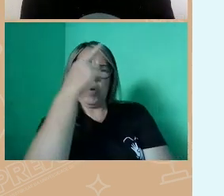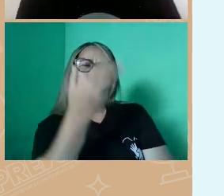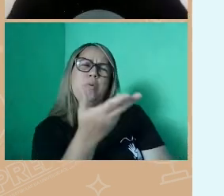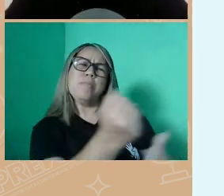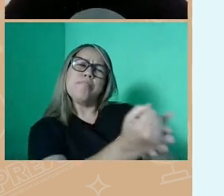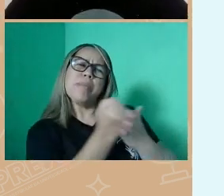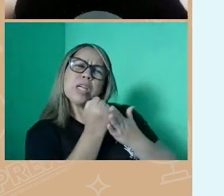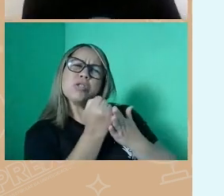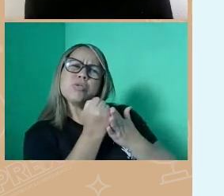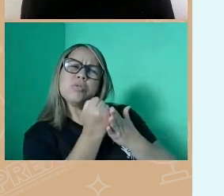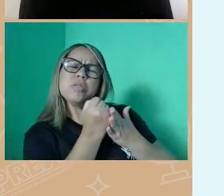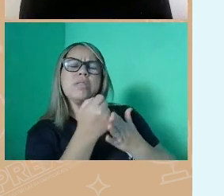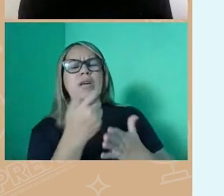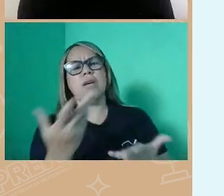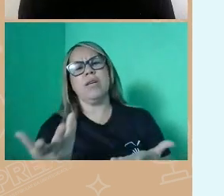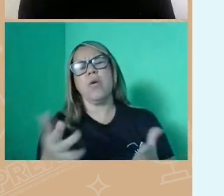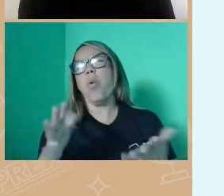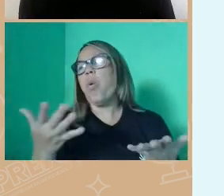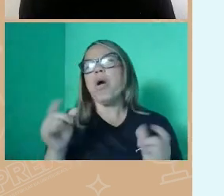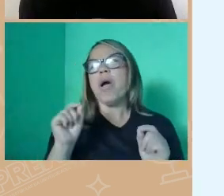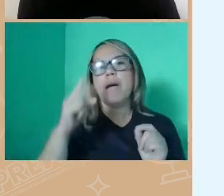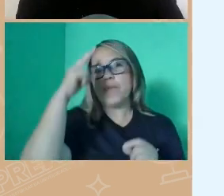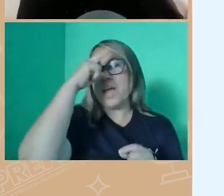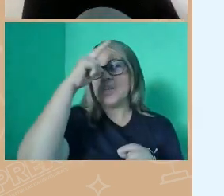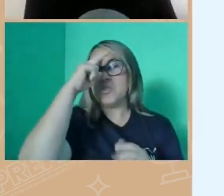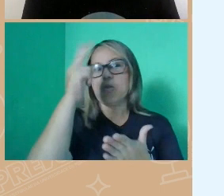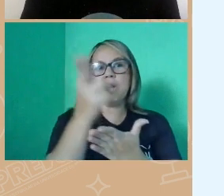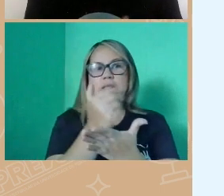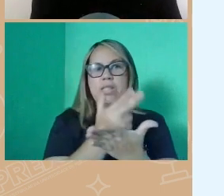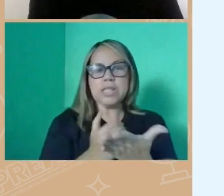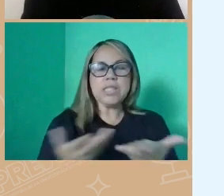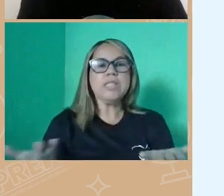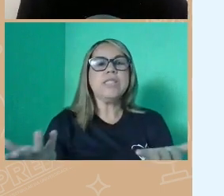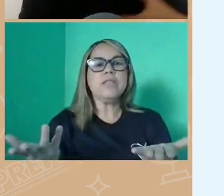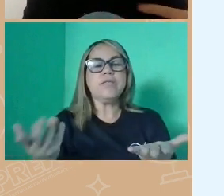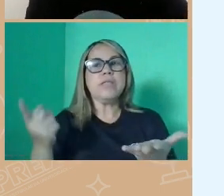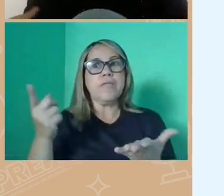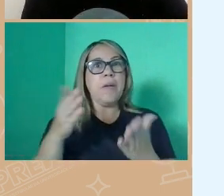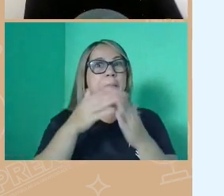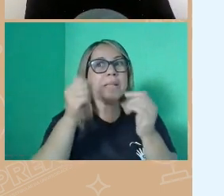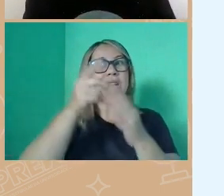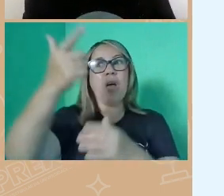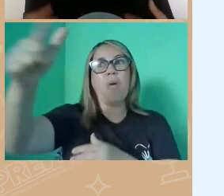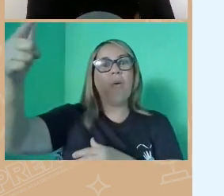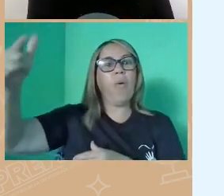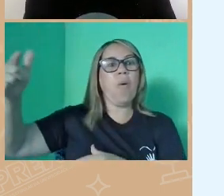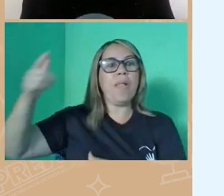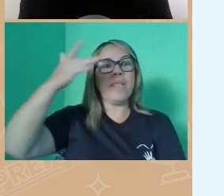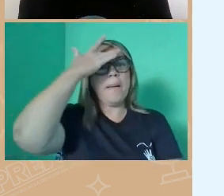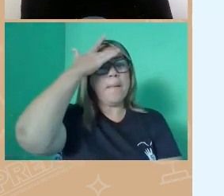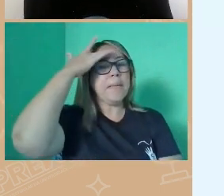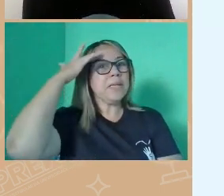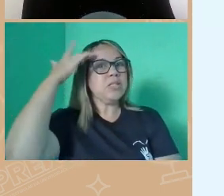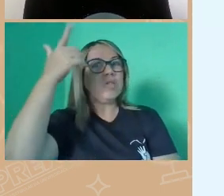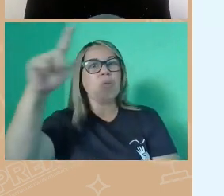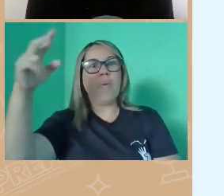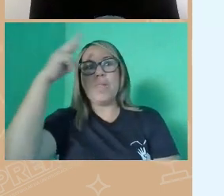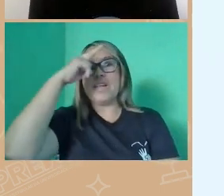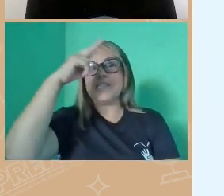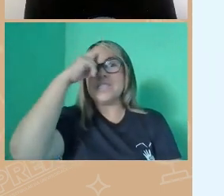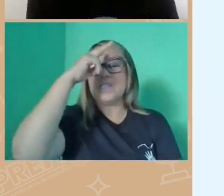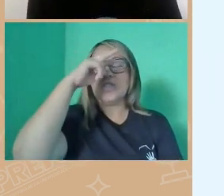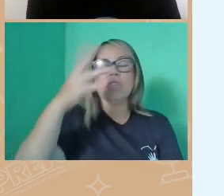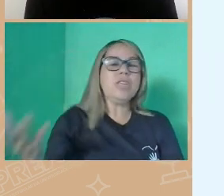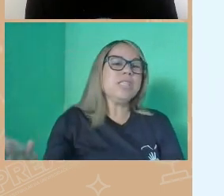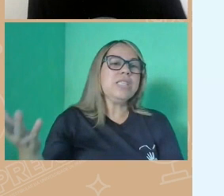Qual a página? A página da história em quadrinho. Ele foi pedir a outras pessoas de outras páginas, né? De outras histórias e